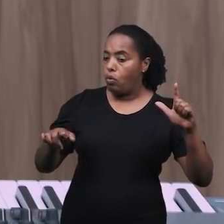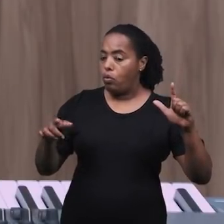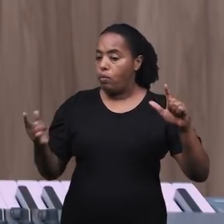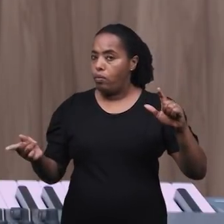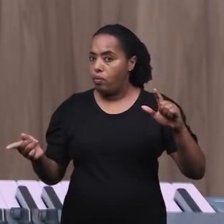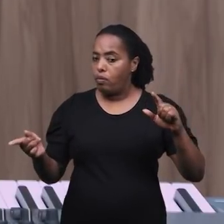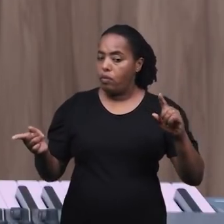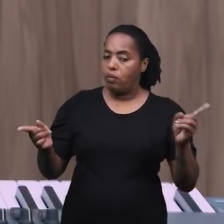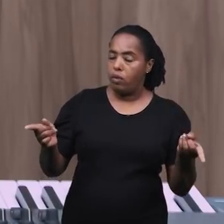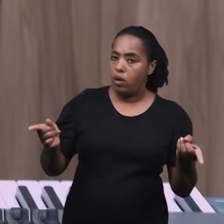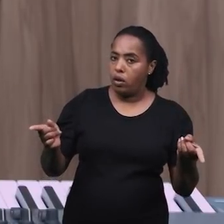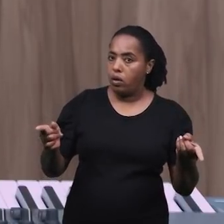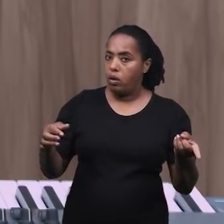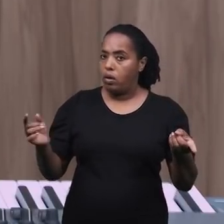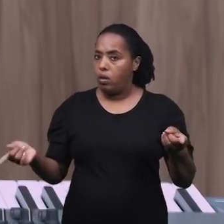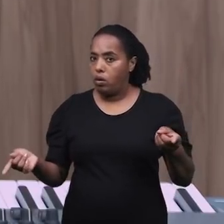Ré.